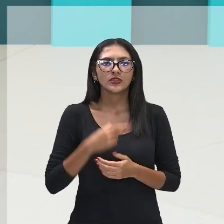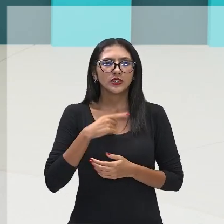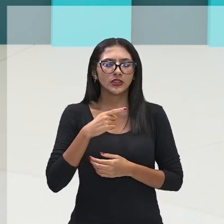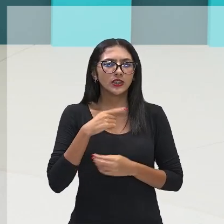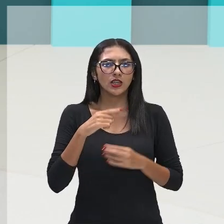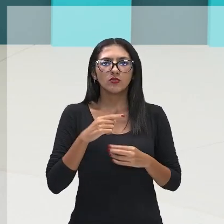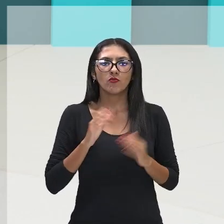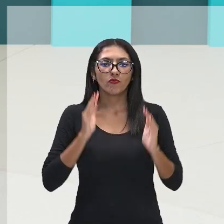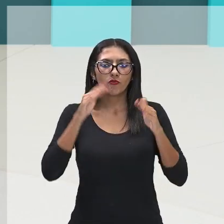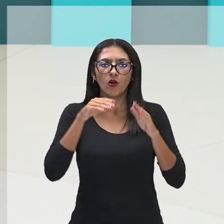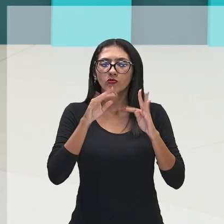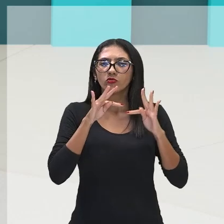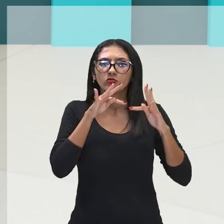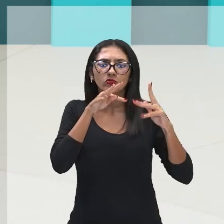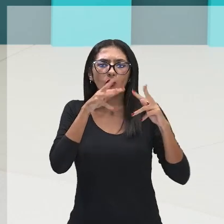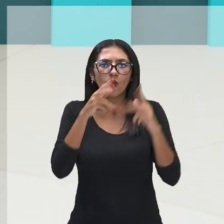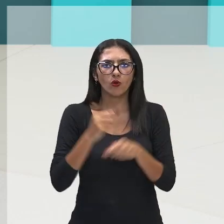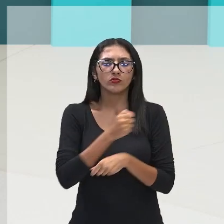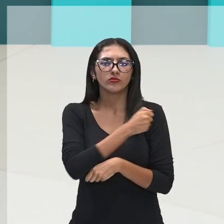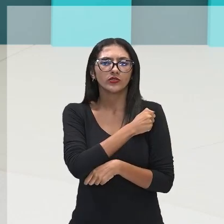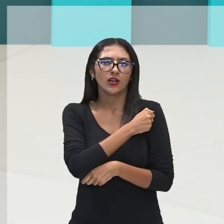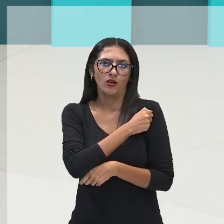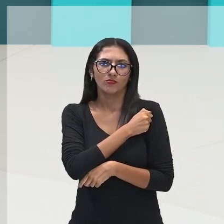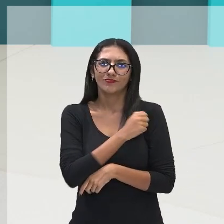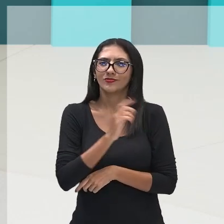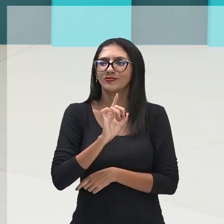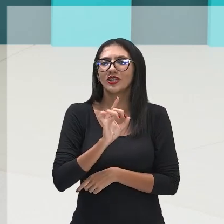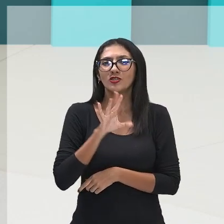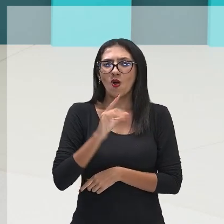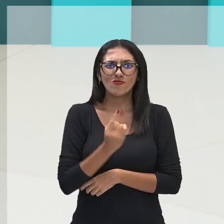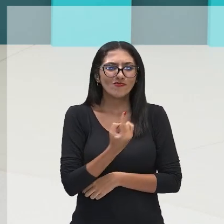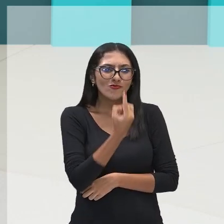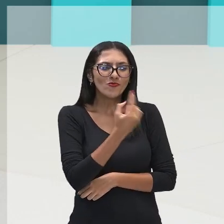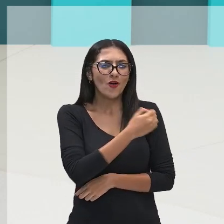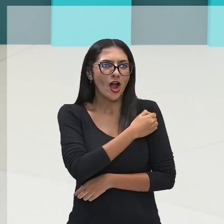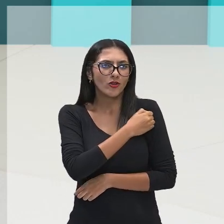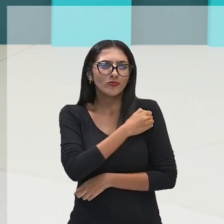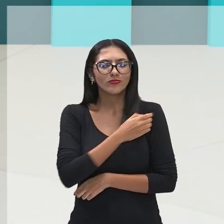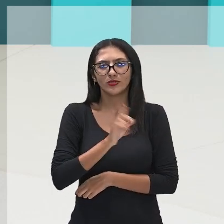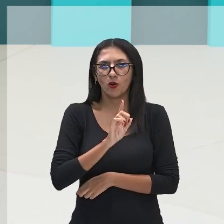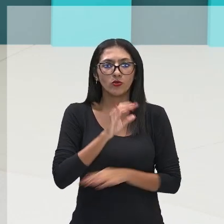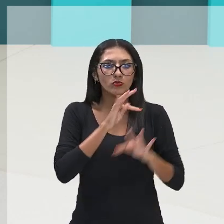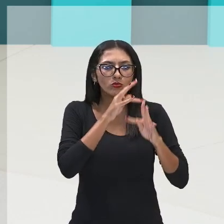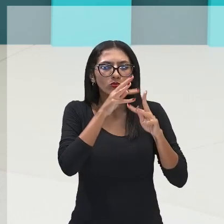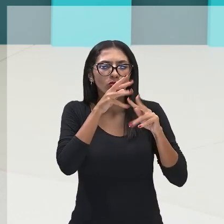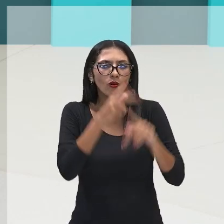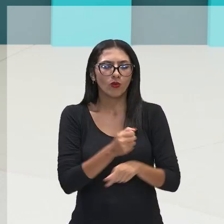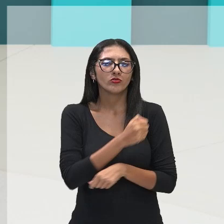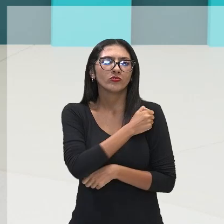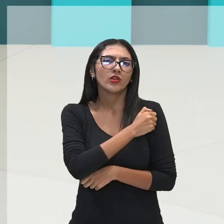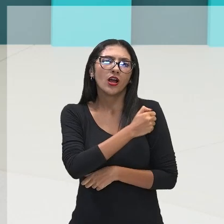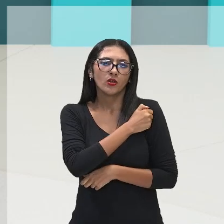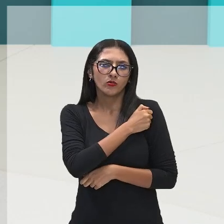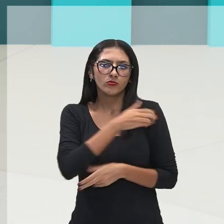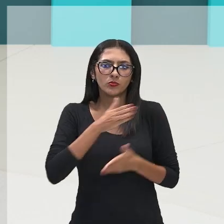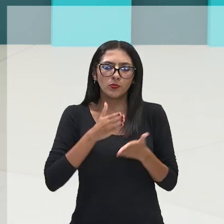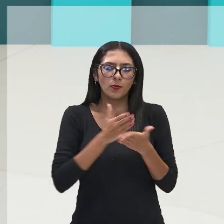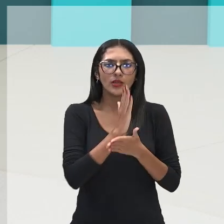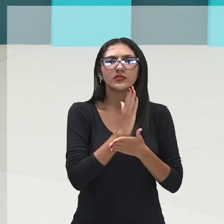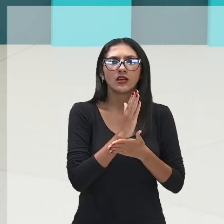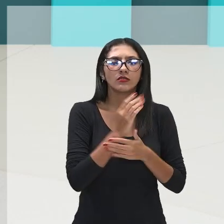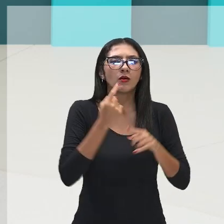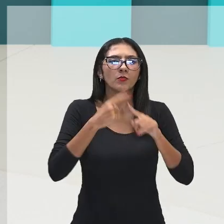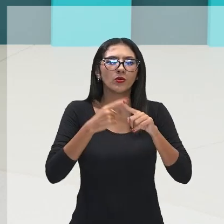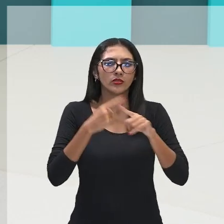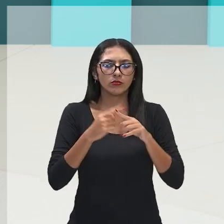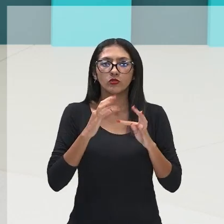do grupo inteiro e não só de um desse grupo, ok? Então, todo mundo vai passar aí na prova porque todos têm